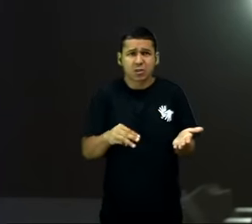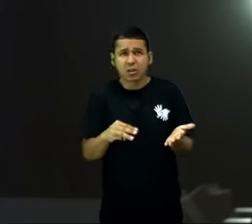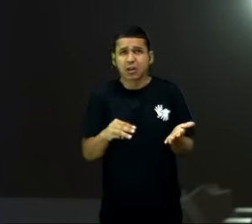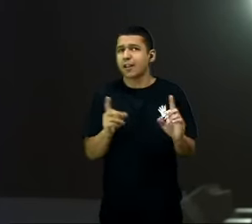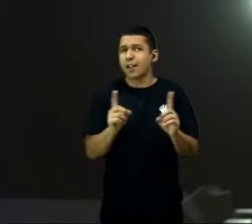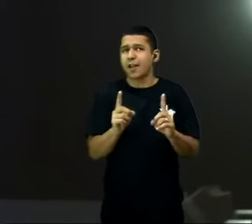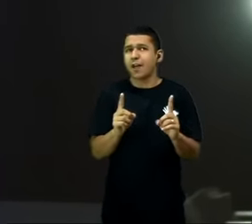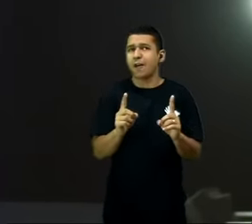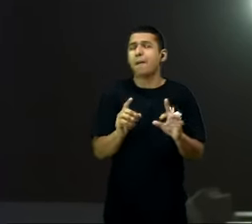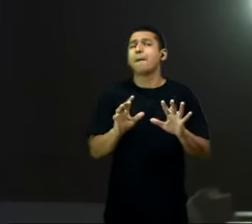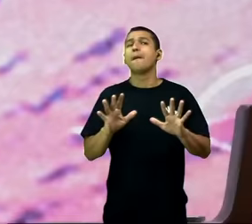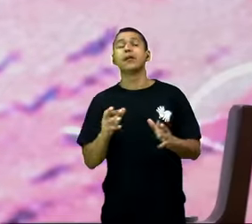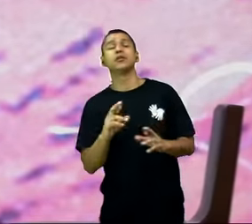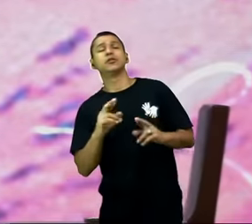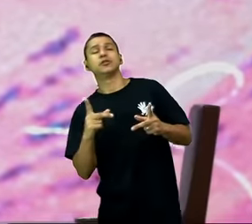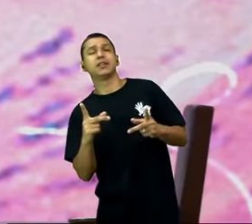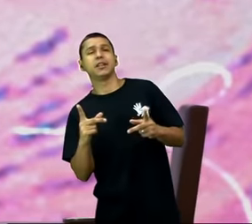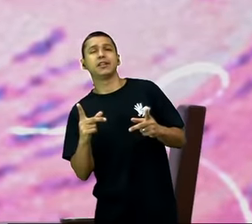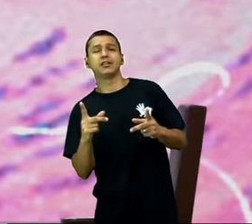só o começo.